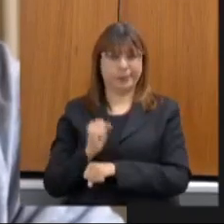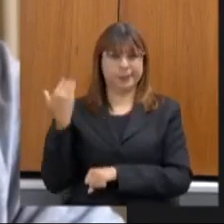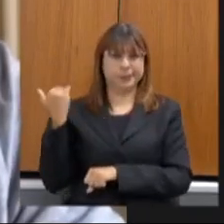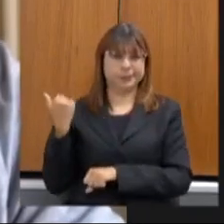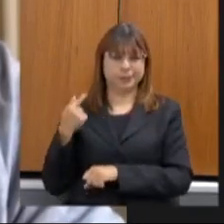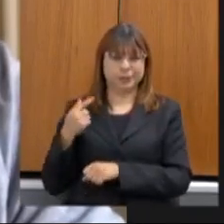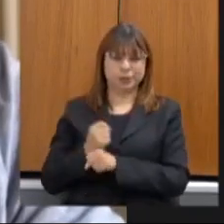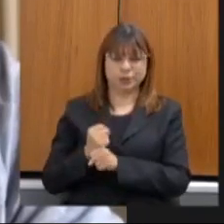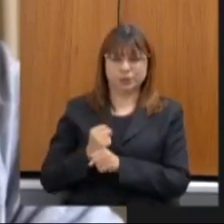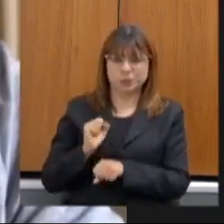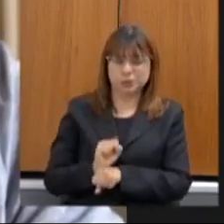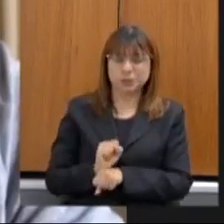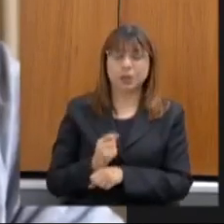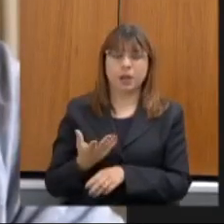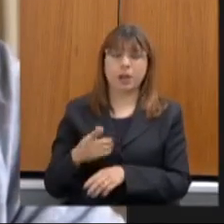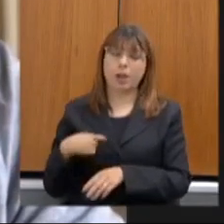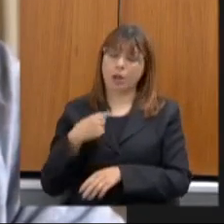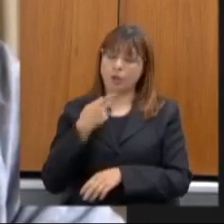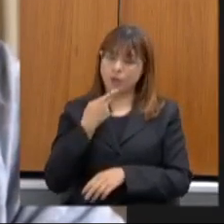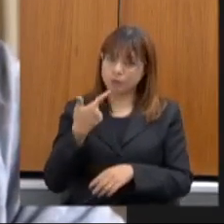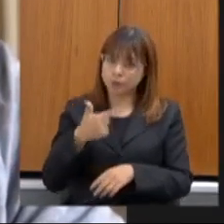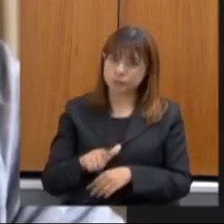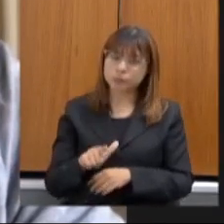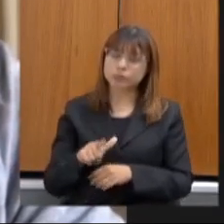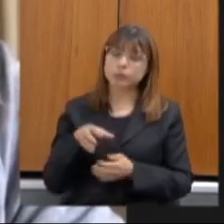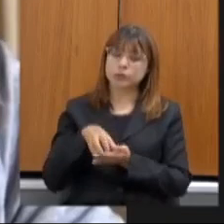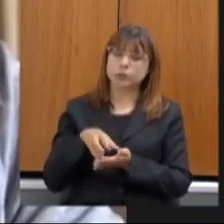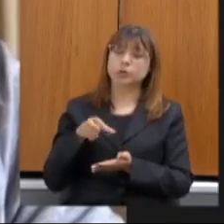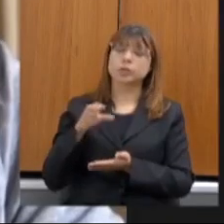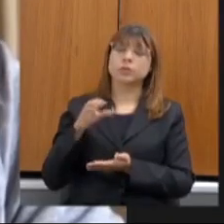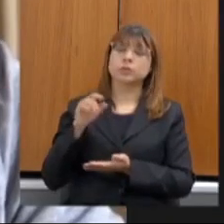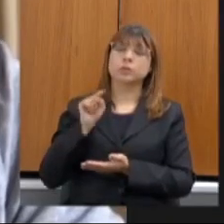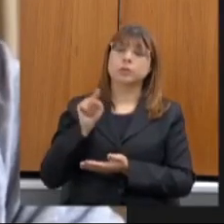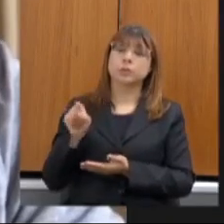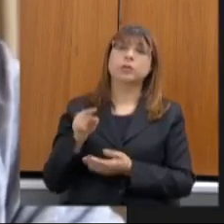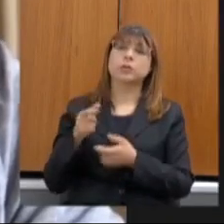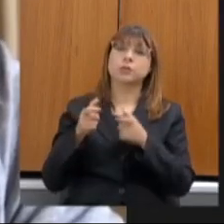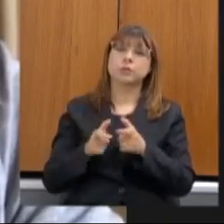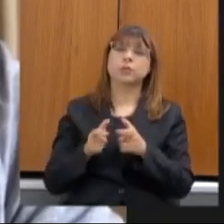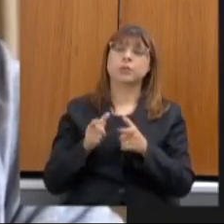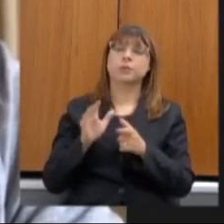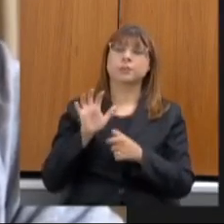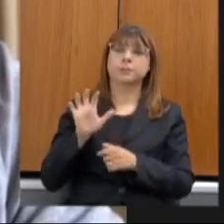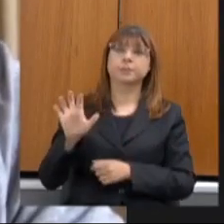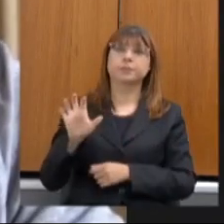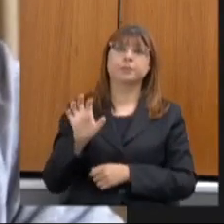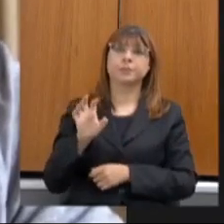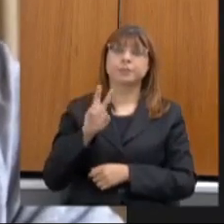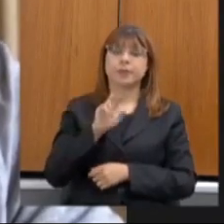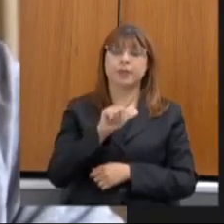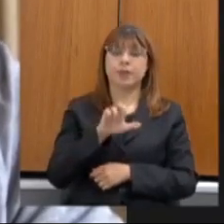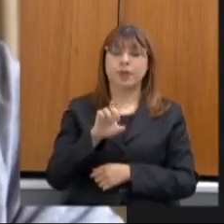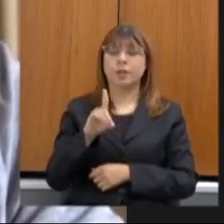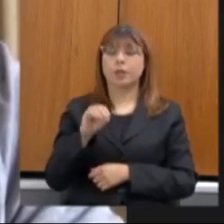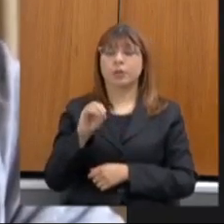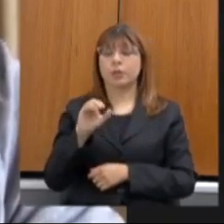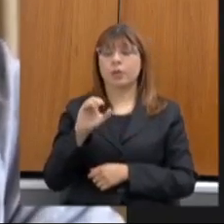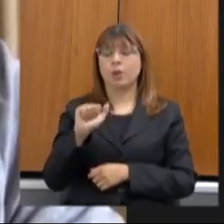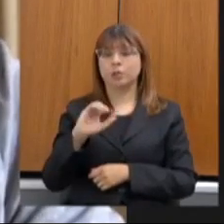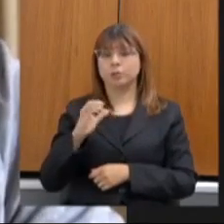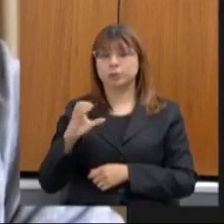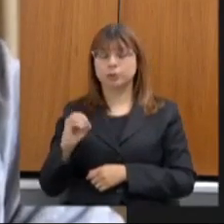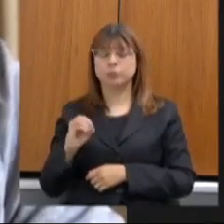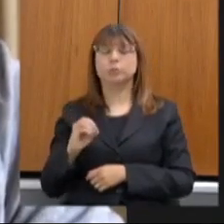mais daqui o resposta o trabalho da agência Metropolitana do da região de Vale do Aço